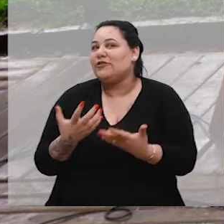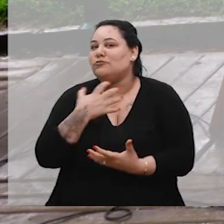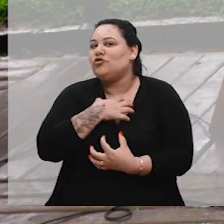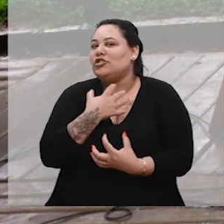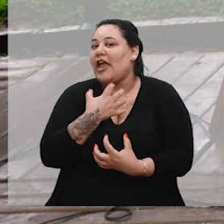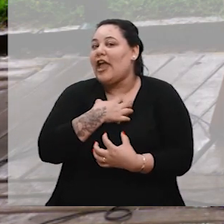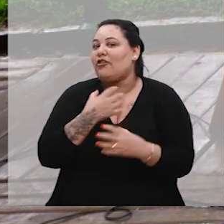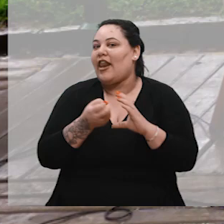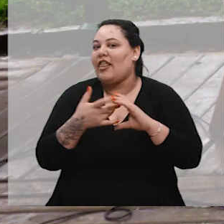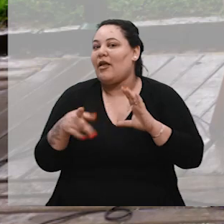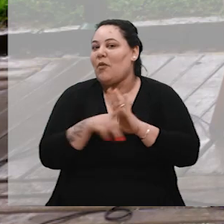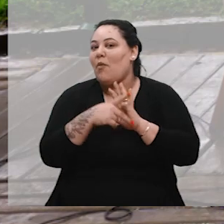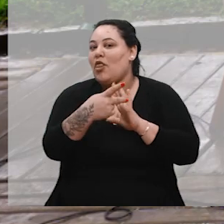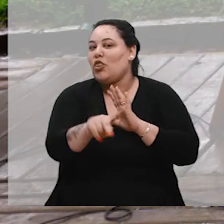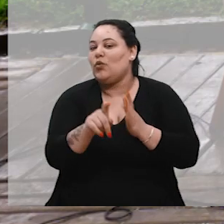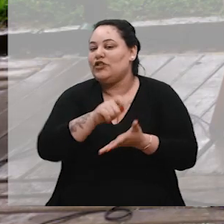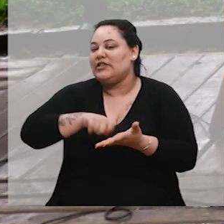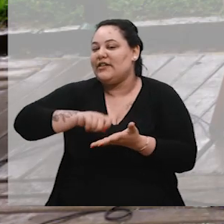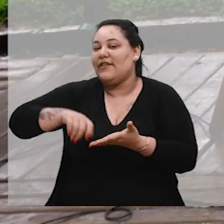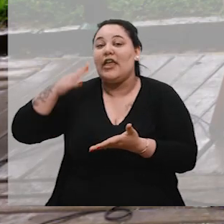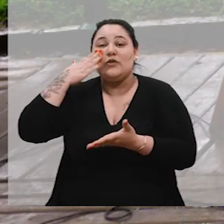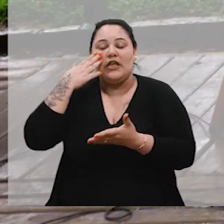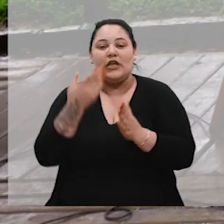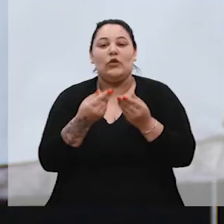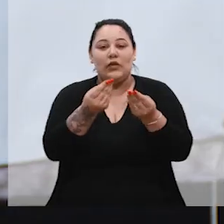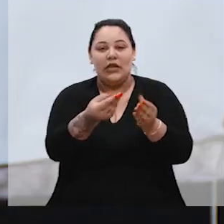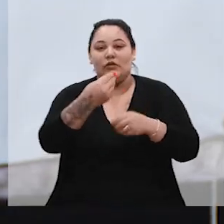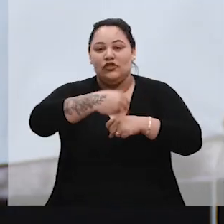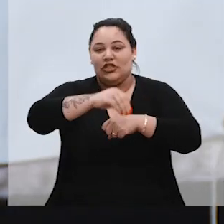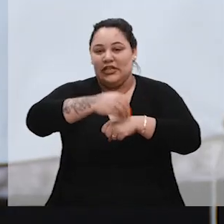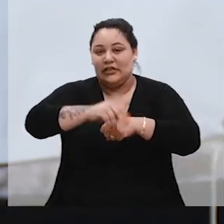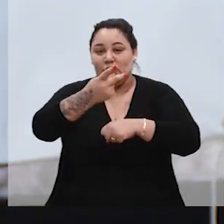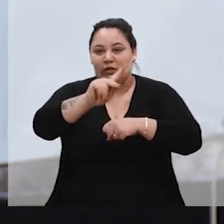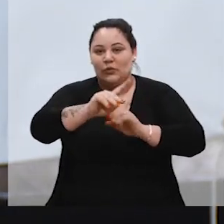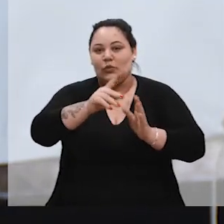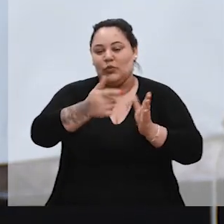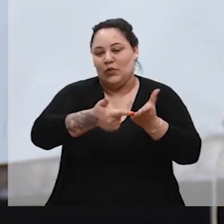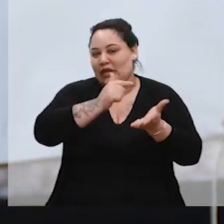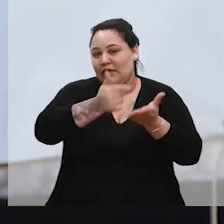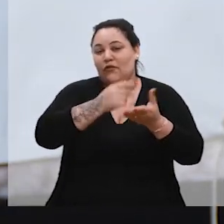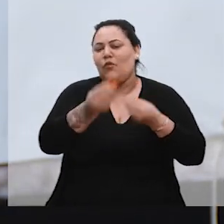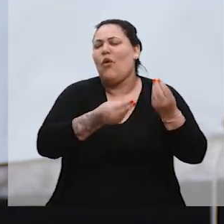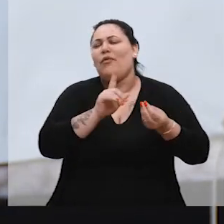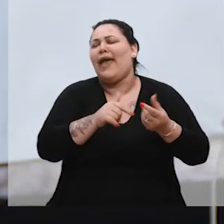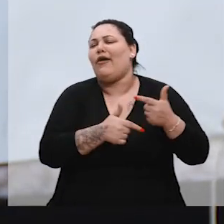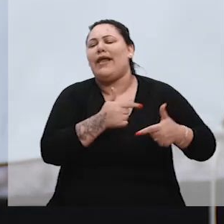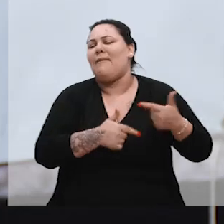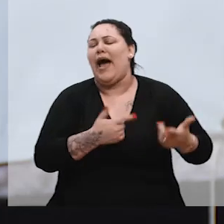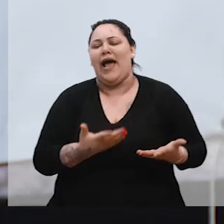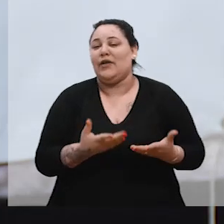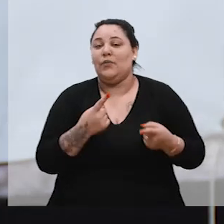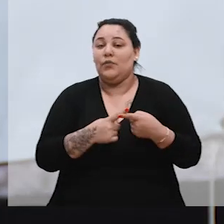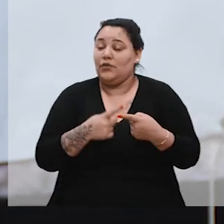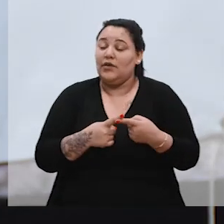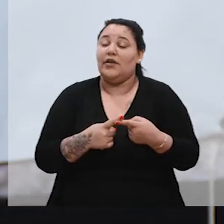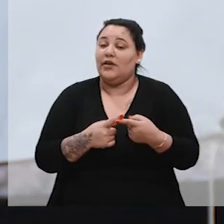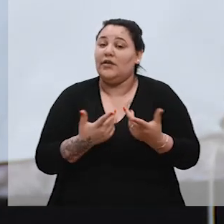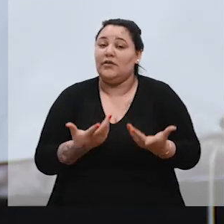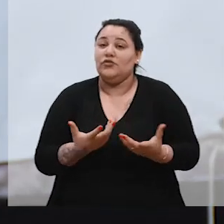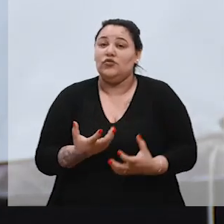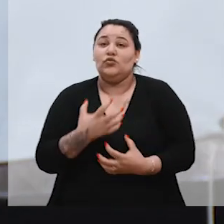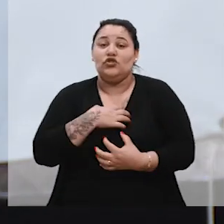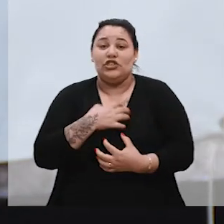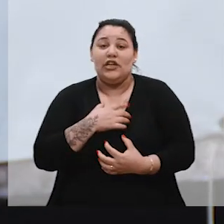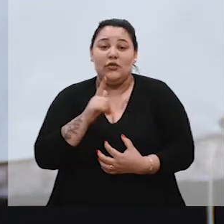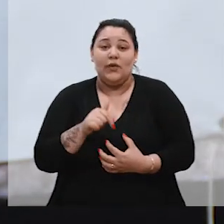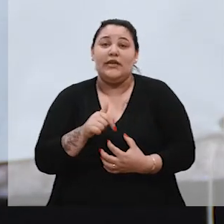tua escrita. E eu sei também que tu trouxe uma outra dica de leitura, né, de uma de suas obras. Como é que é esse processo? Porque, de certa forma, foi a